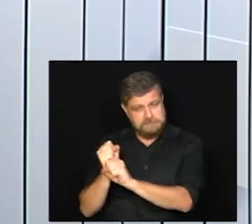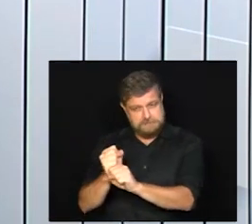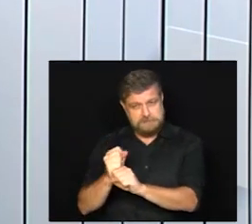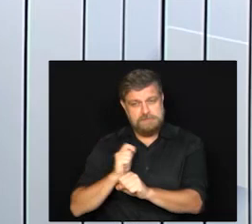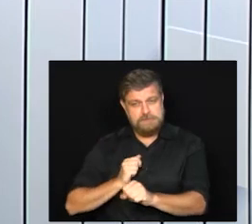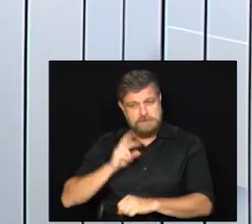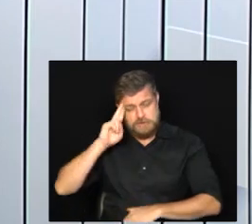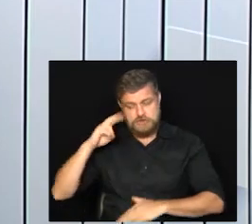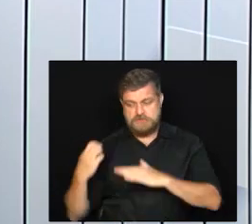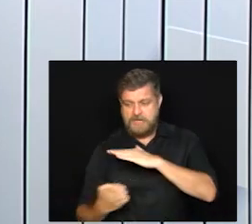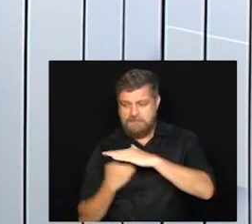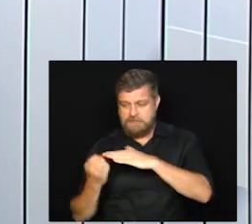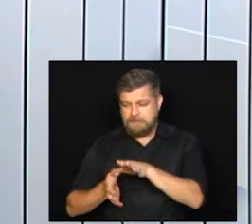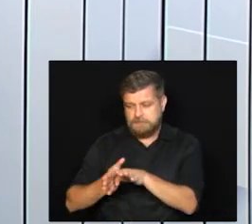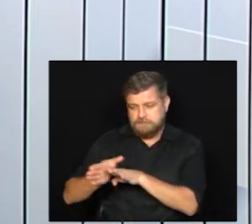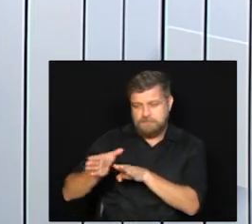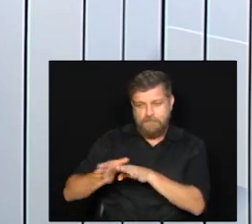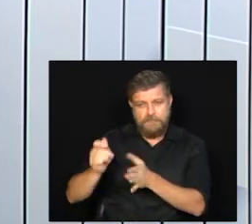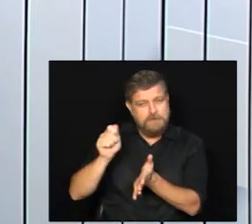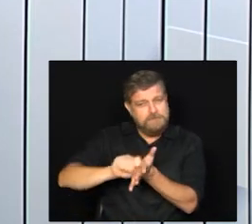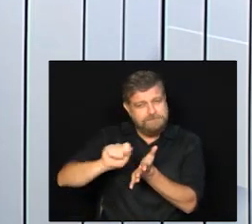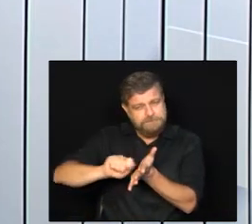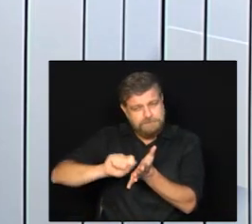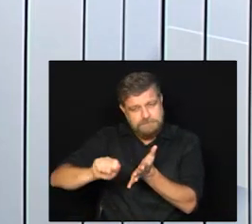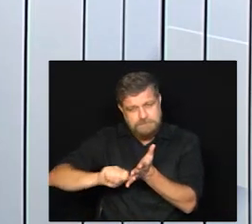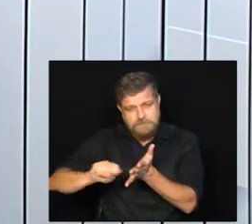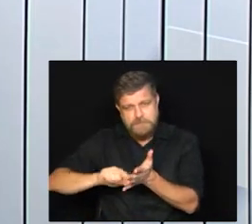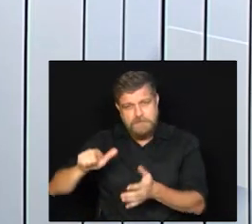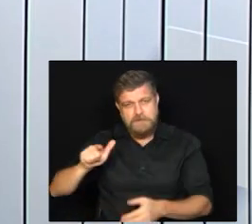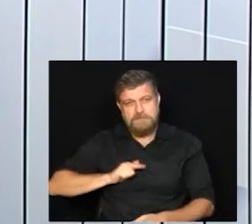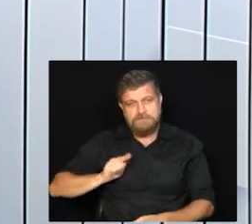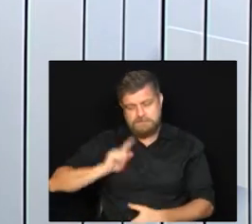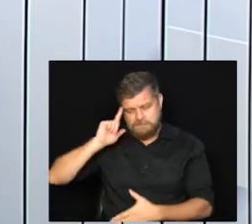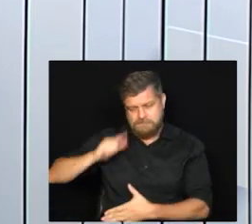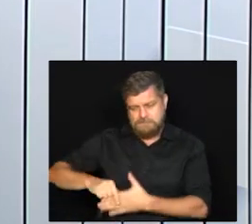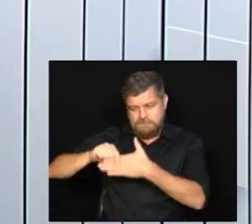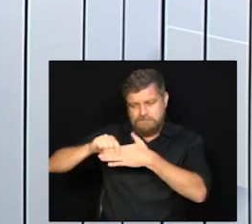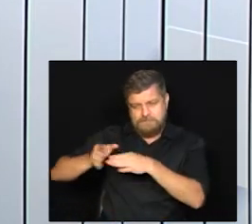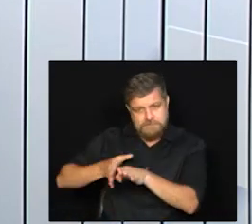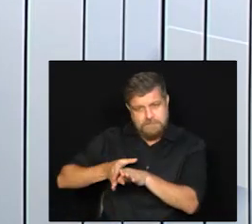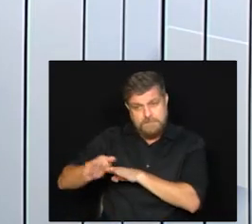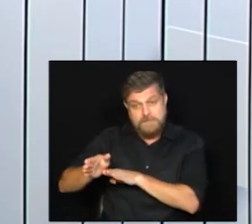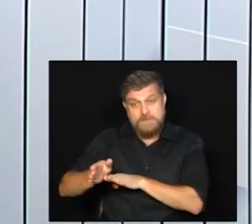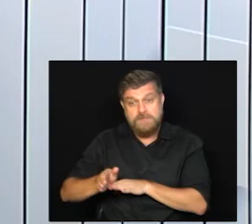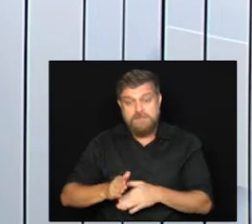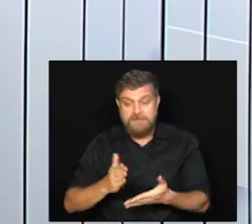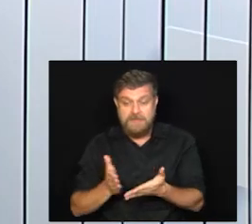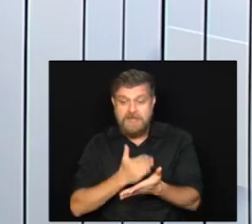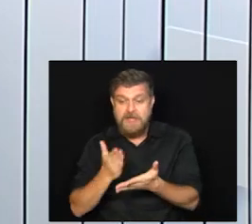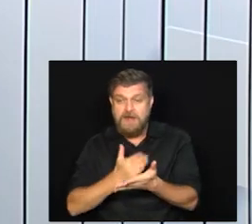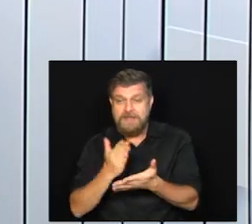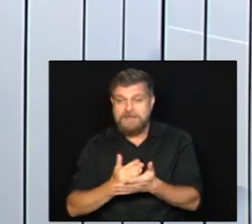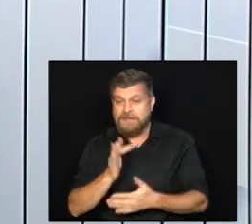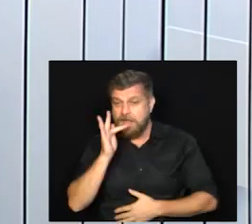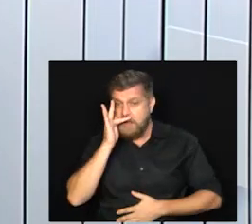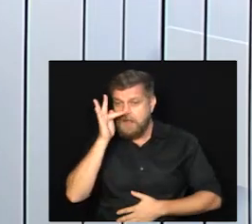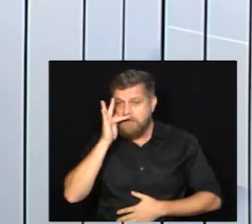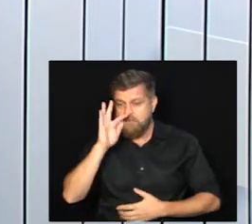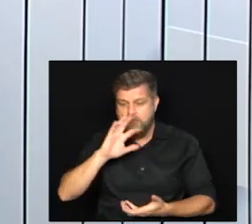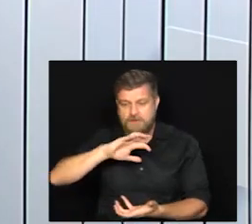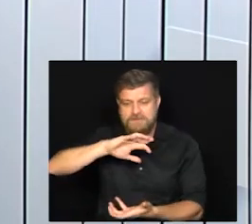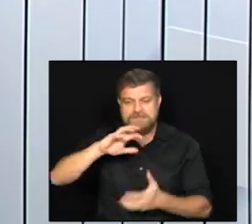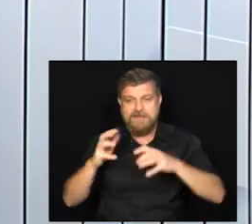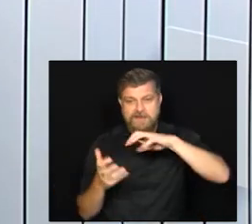empresária, coach, escritora, mentora de líderes e que lançou o livro A Revolução das